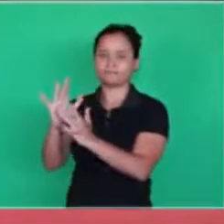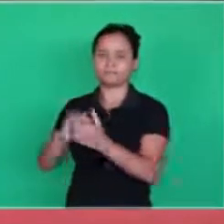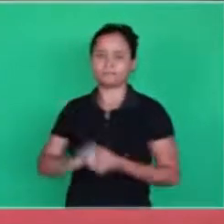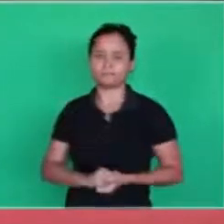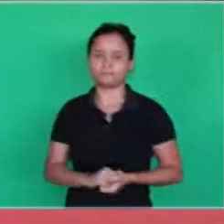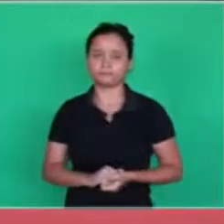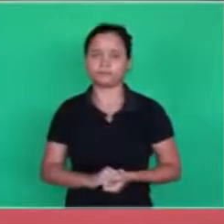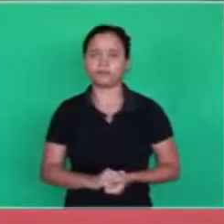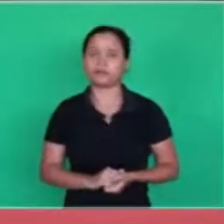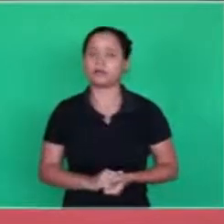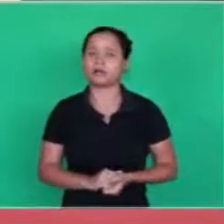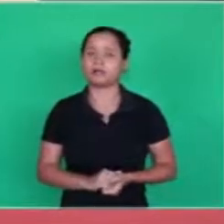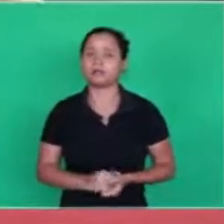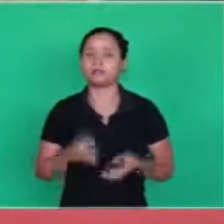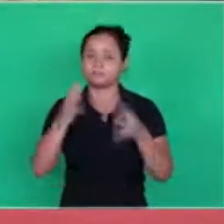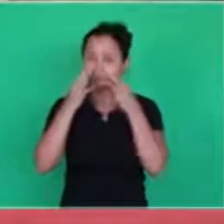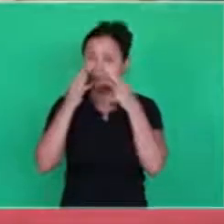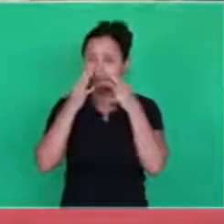Vejam os irmãos,